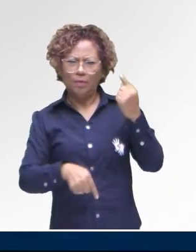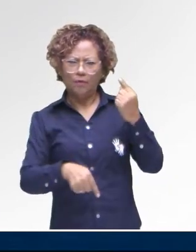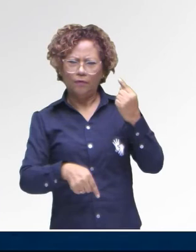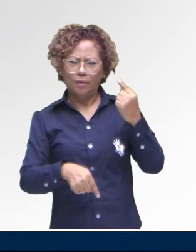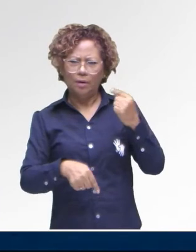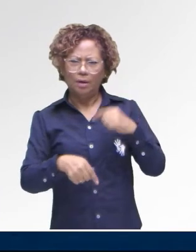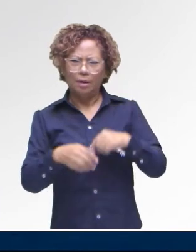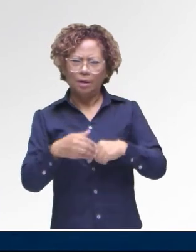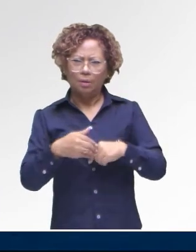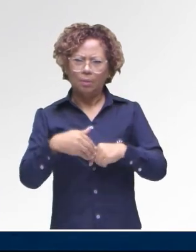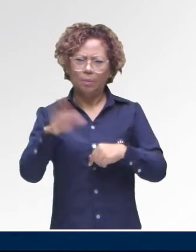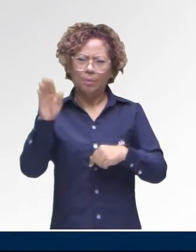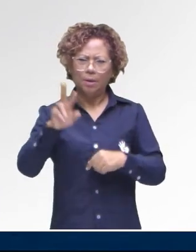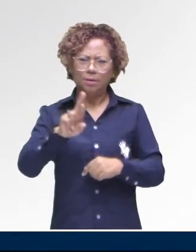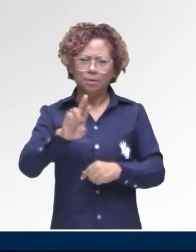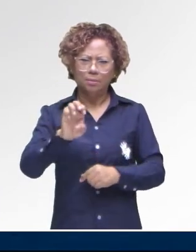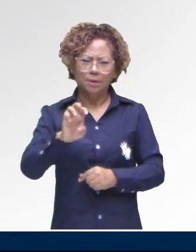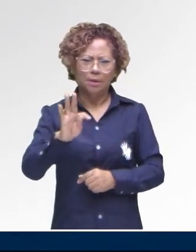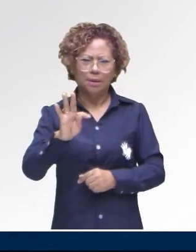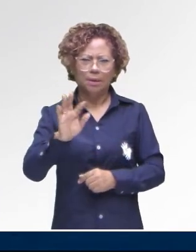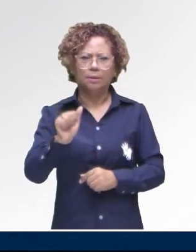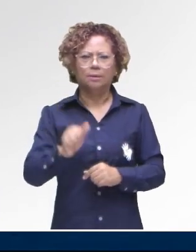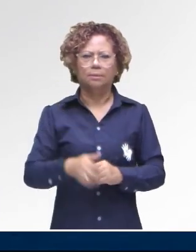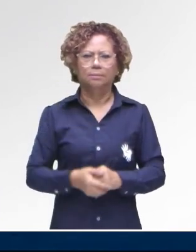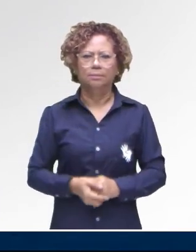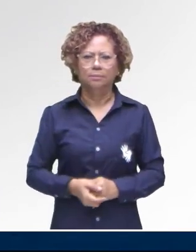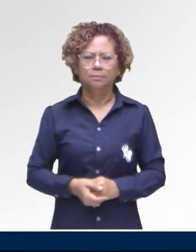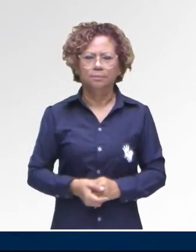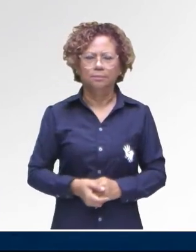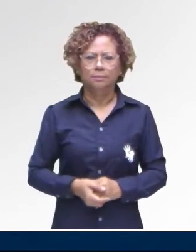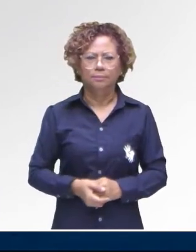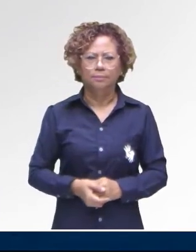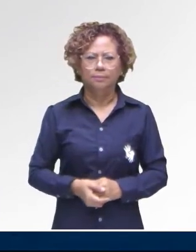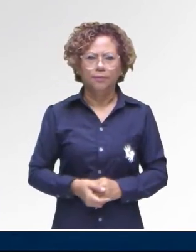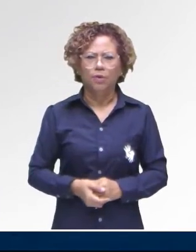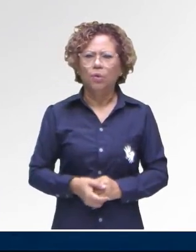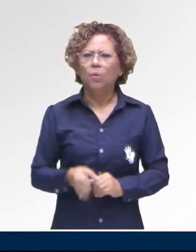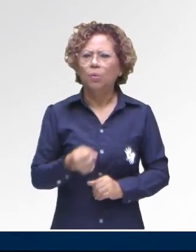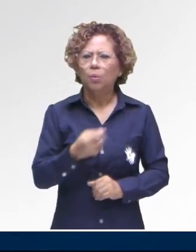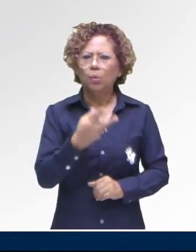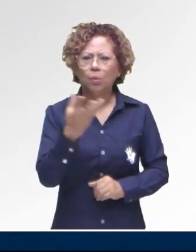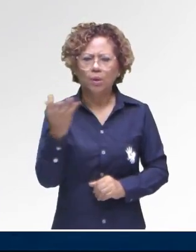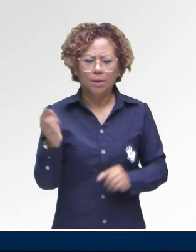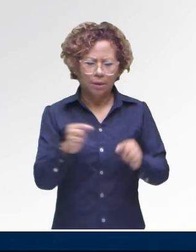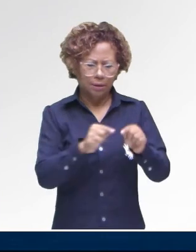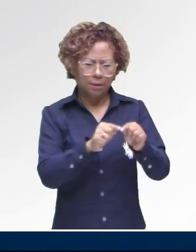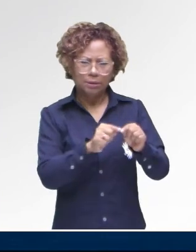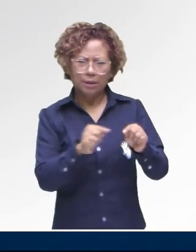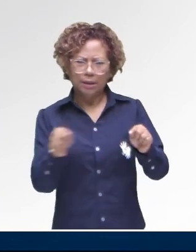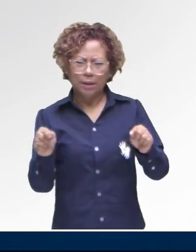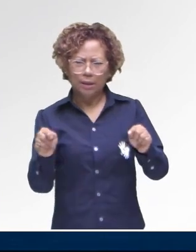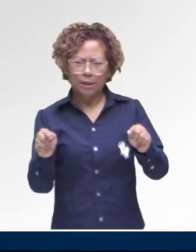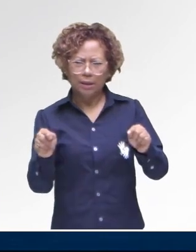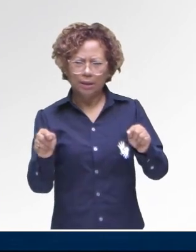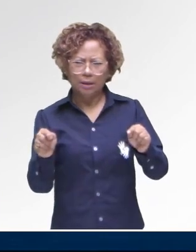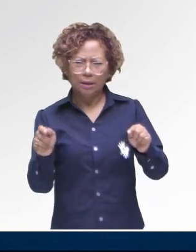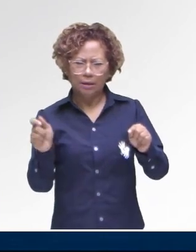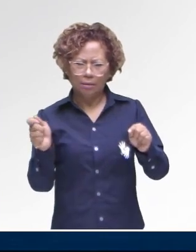Viu bem, né? Nós vimos aí que quantas retas podem passar por um